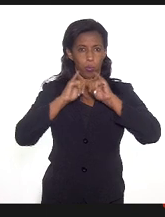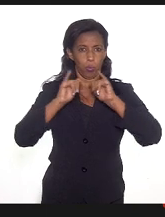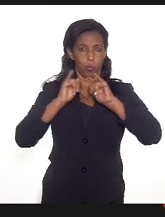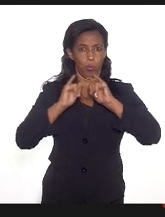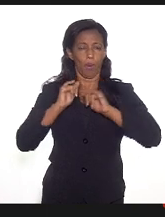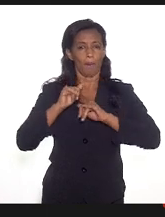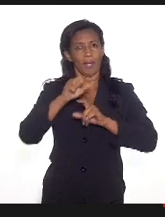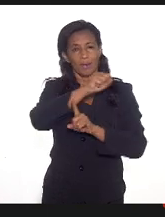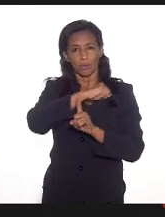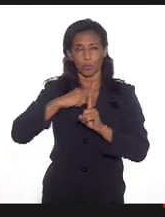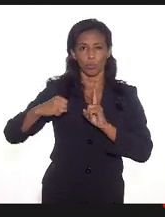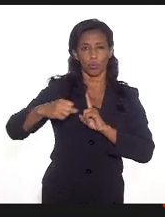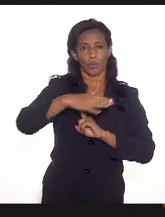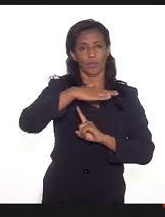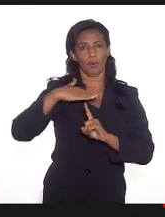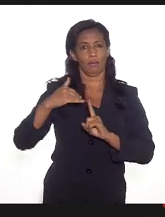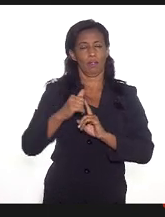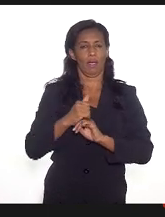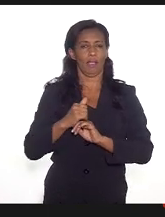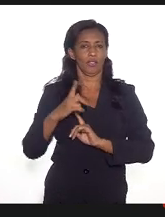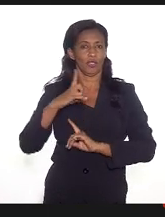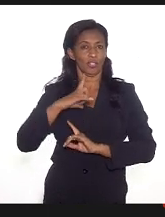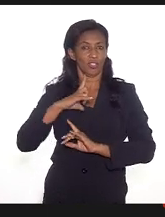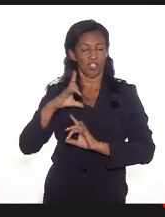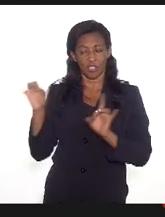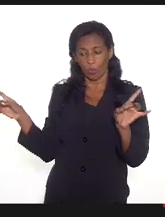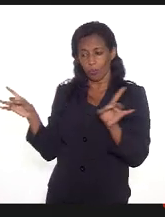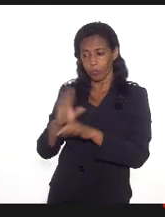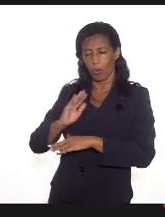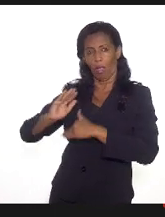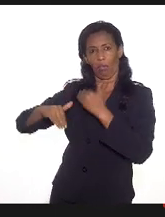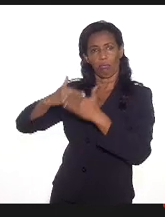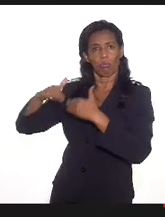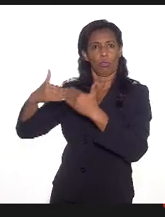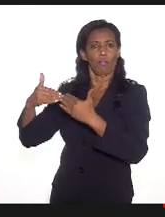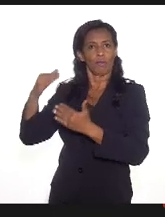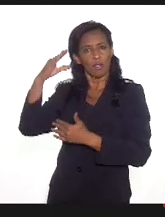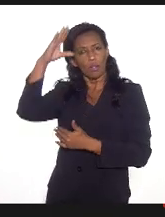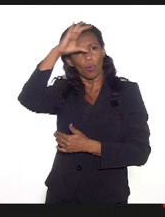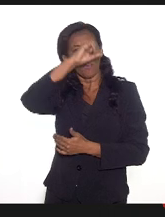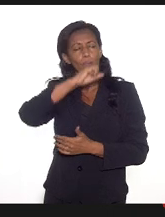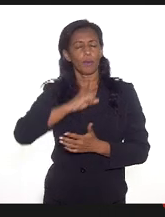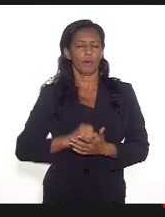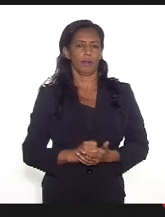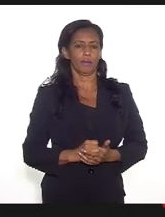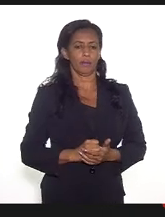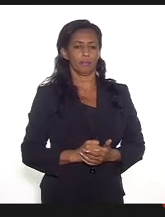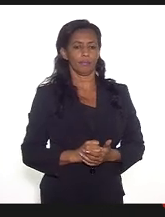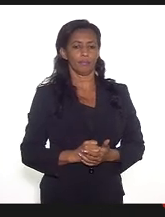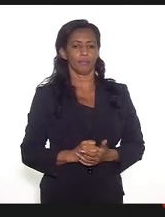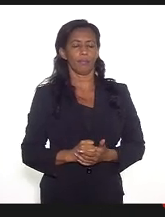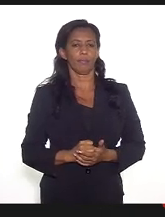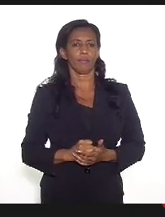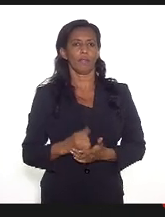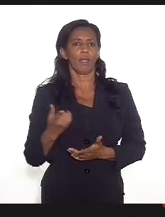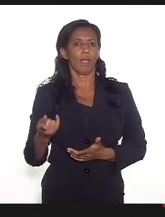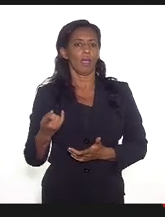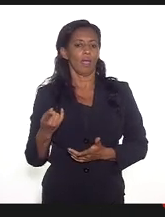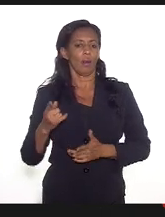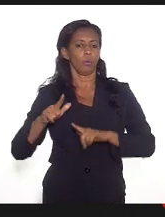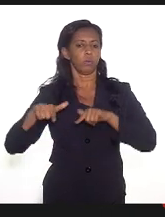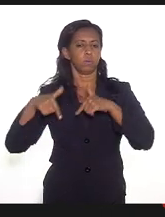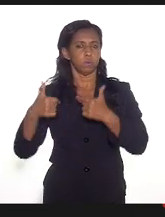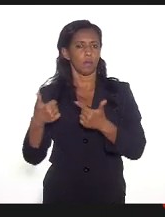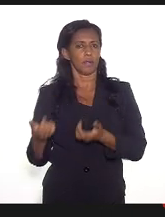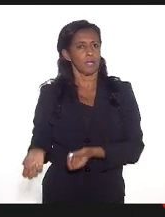que a sociedade, né, esteja totalmente envolvida e compreenda a relevância